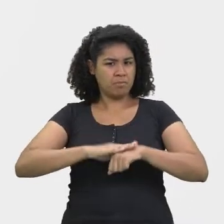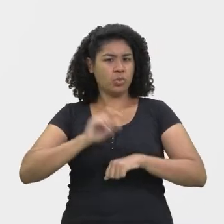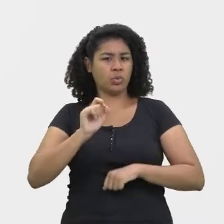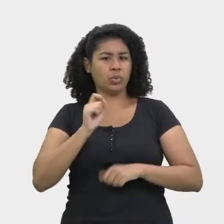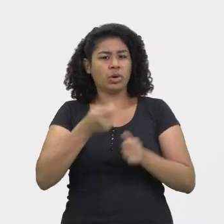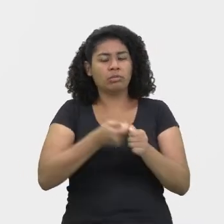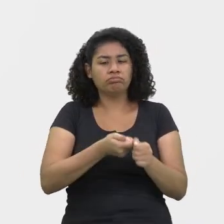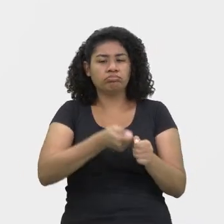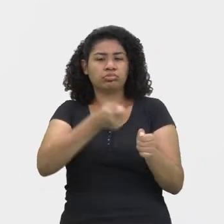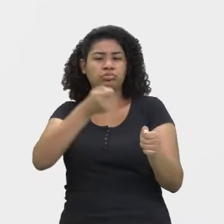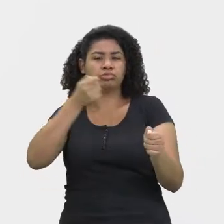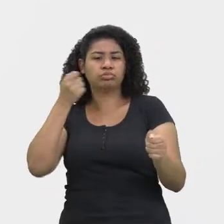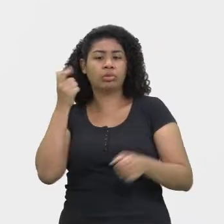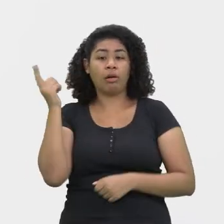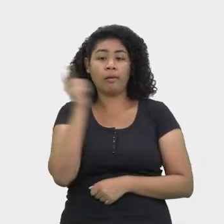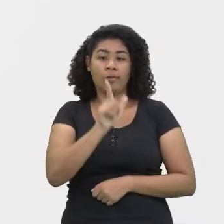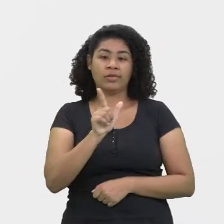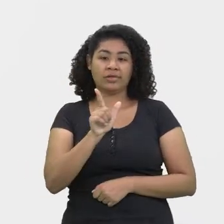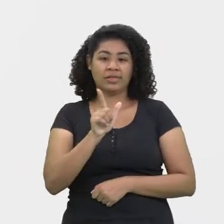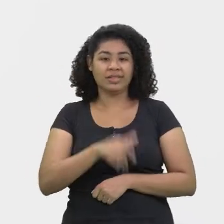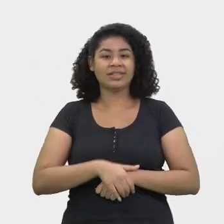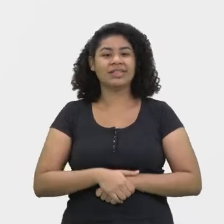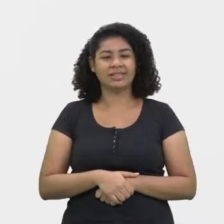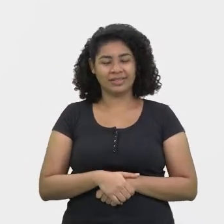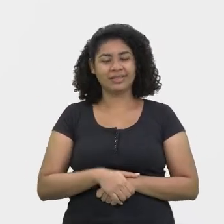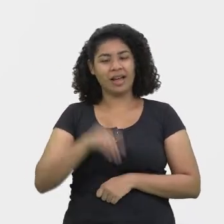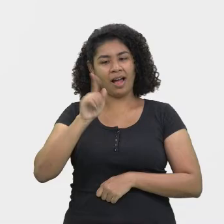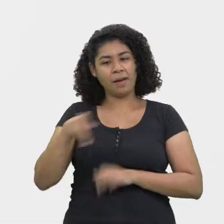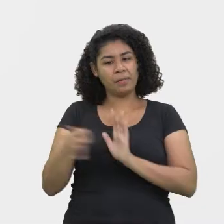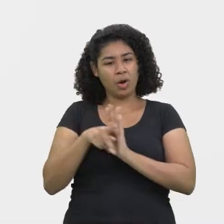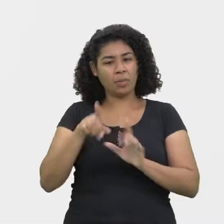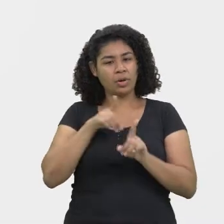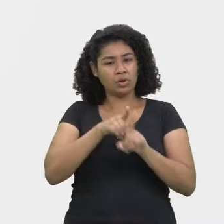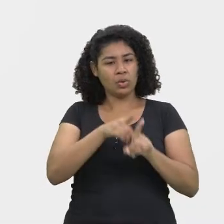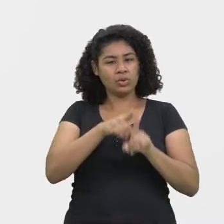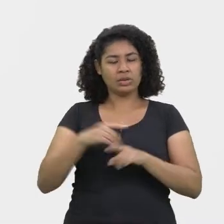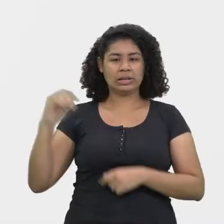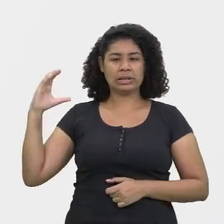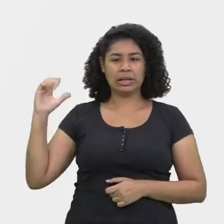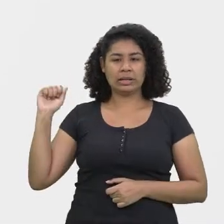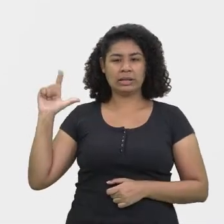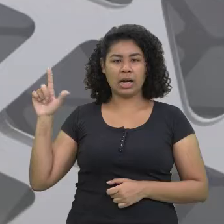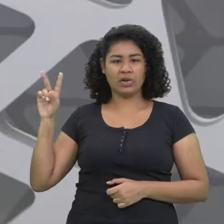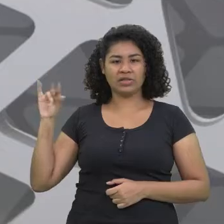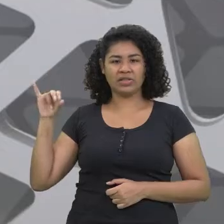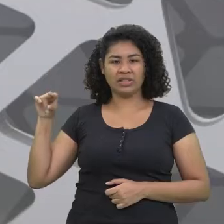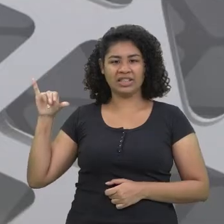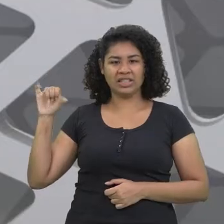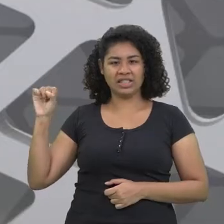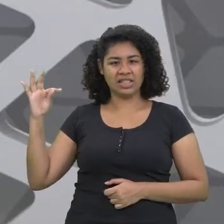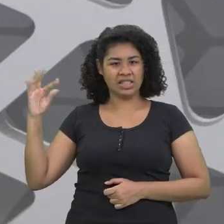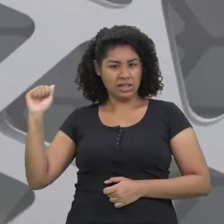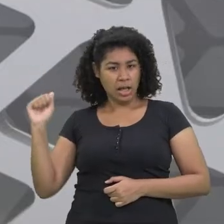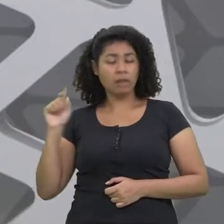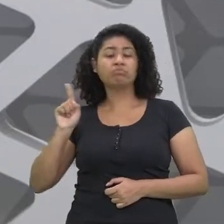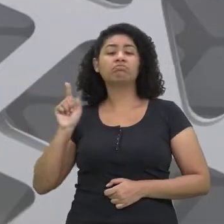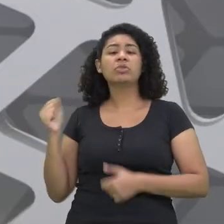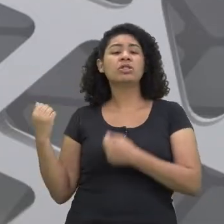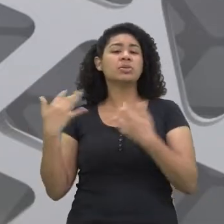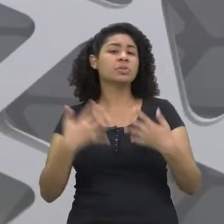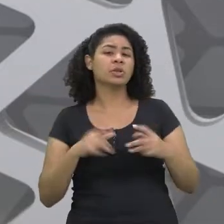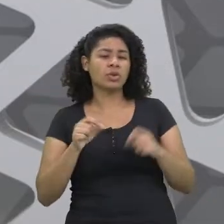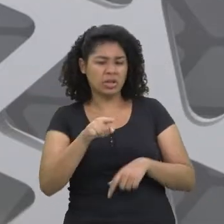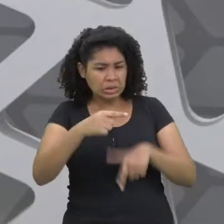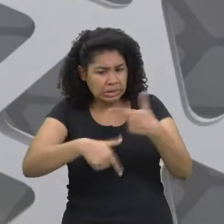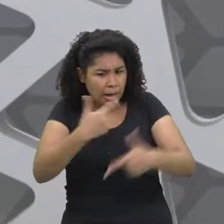do lucro, da doutrina calvinista, que dizia assim, se você trabalha, você tem que ganhar, né? Então,